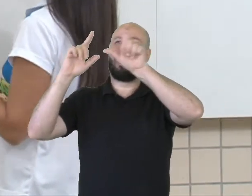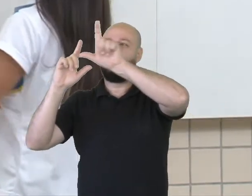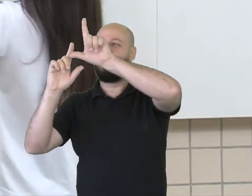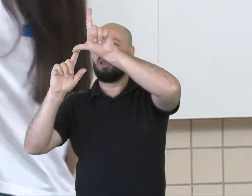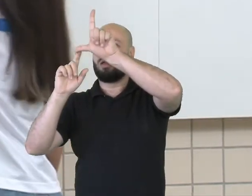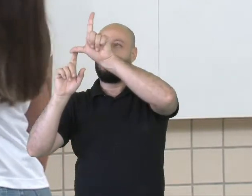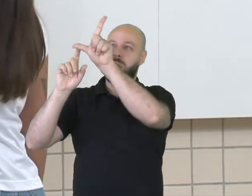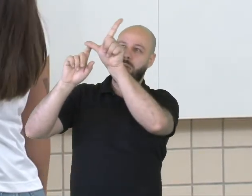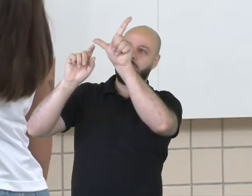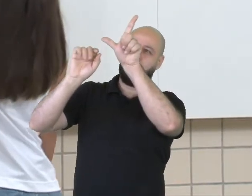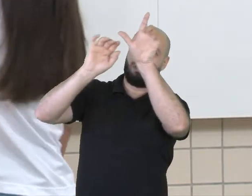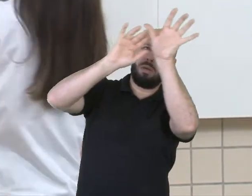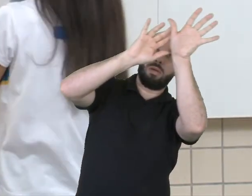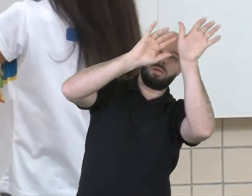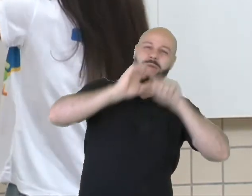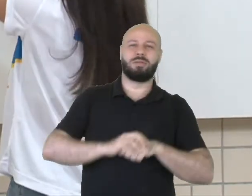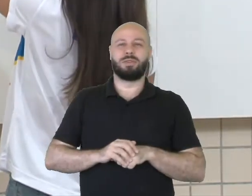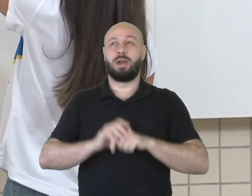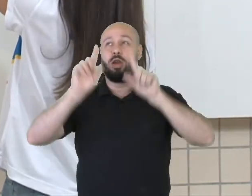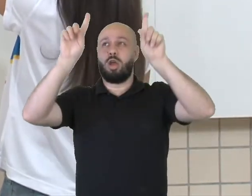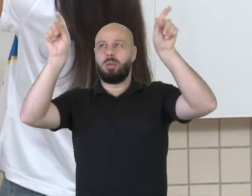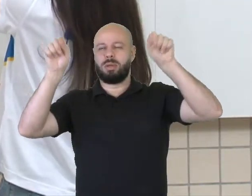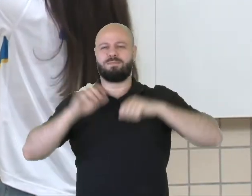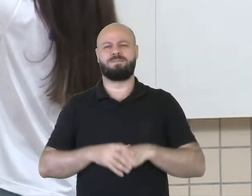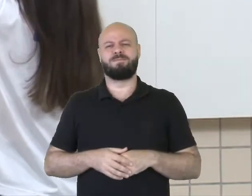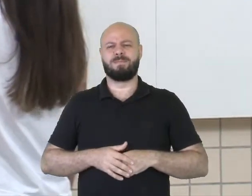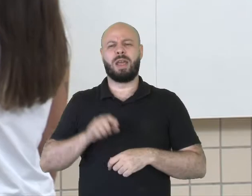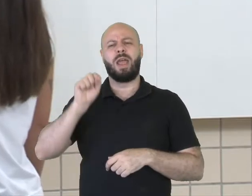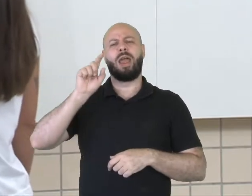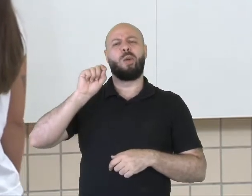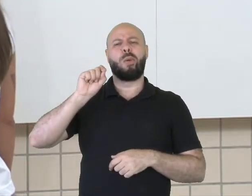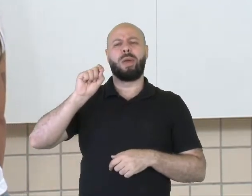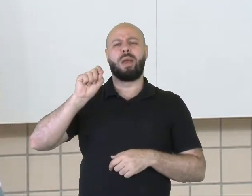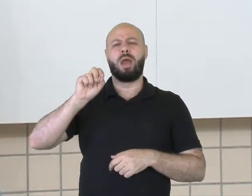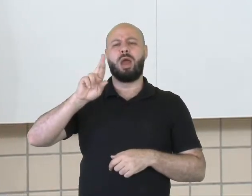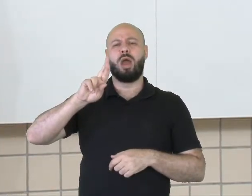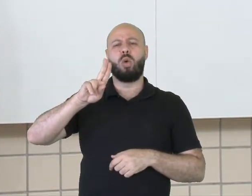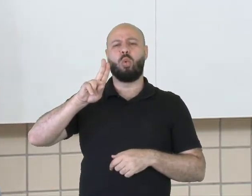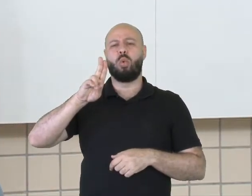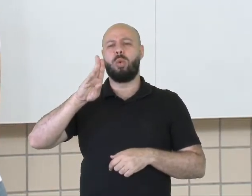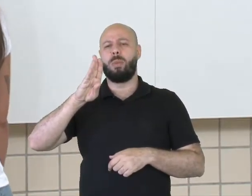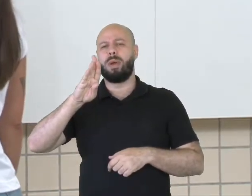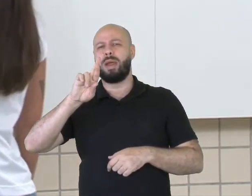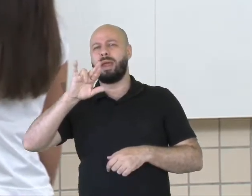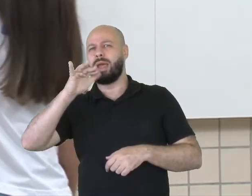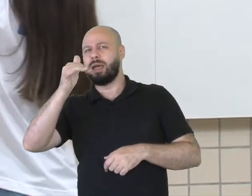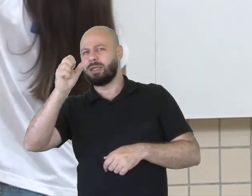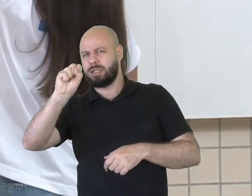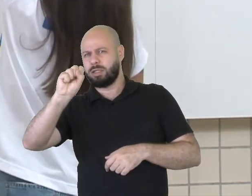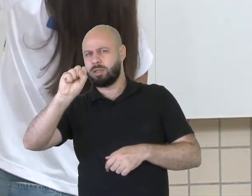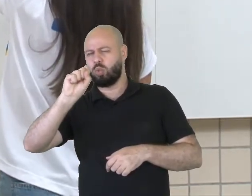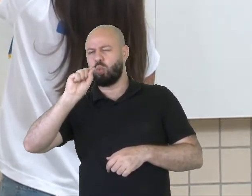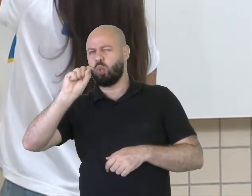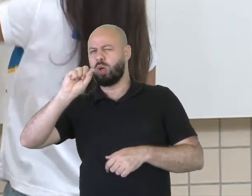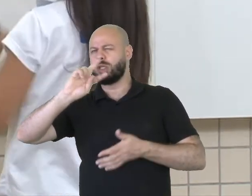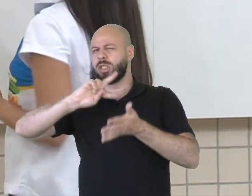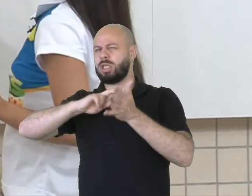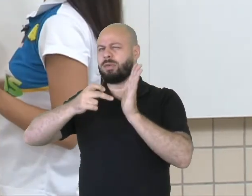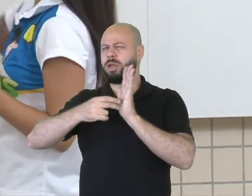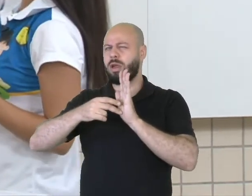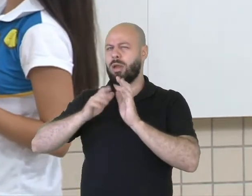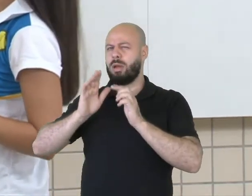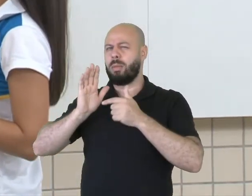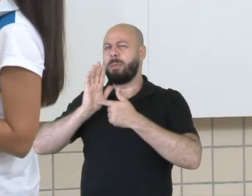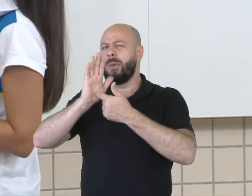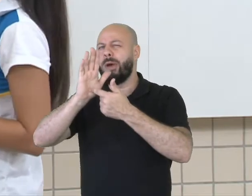itálico e entre parênteses. Isso aqui são as rúbricas, ou seja, está indicando que